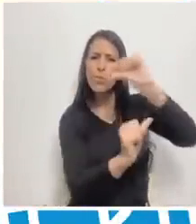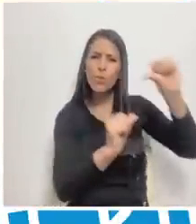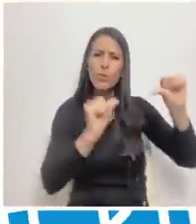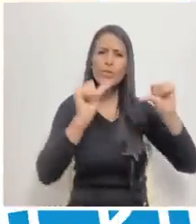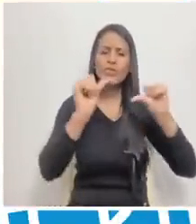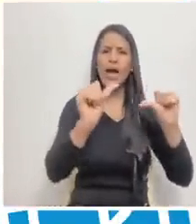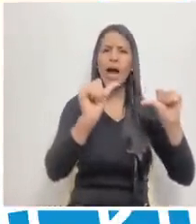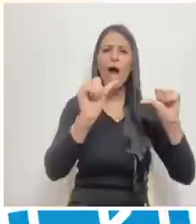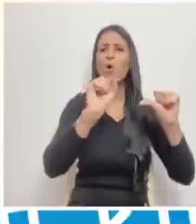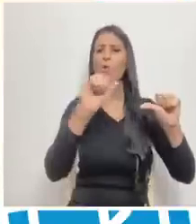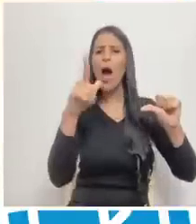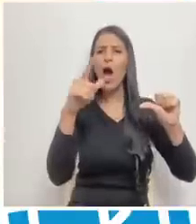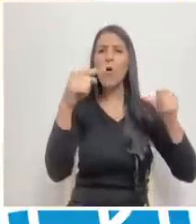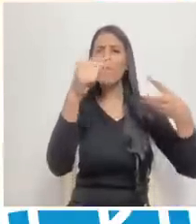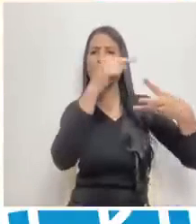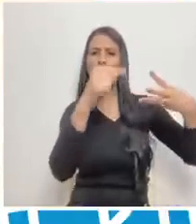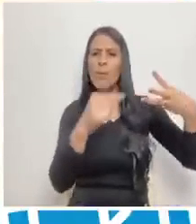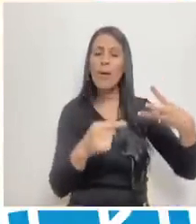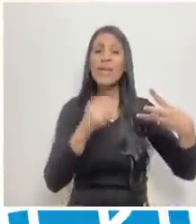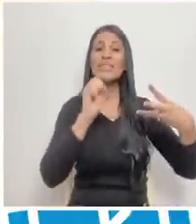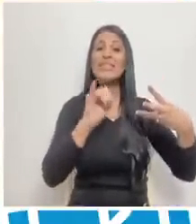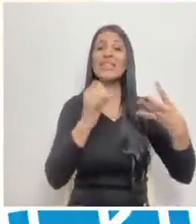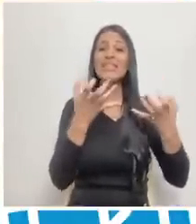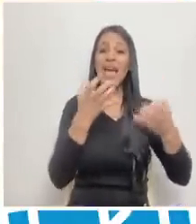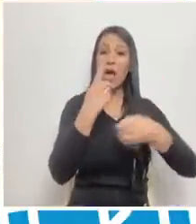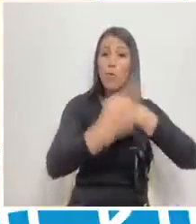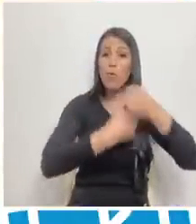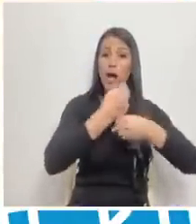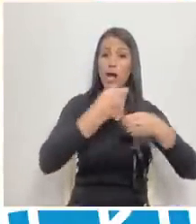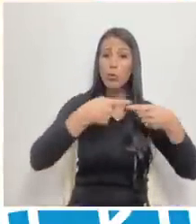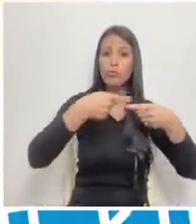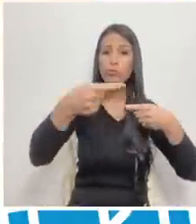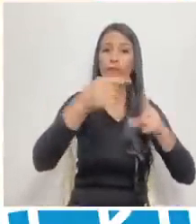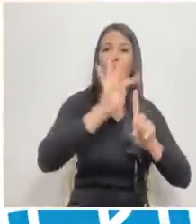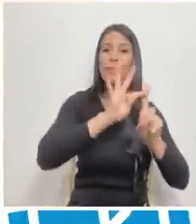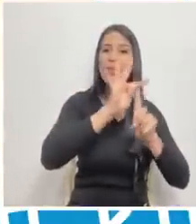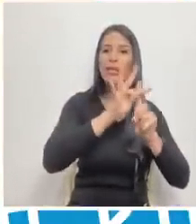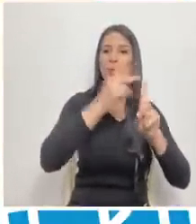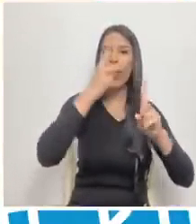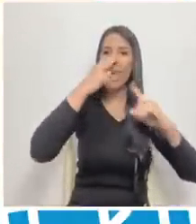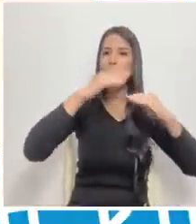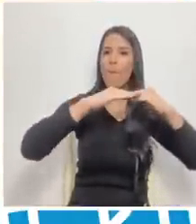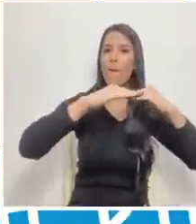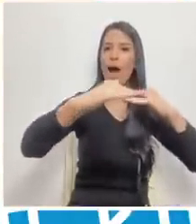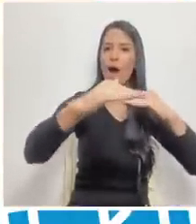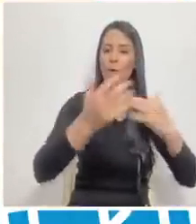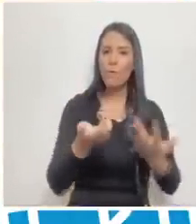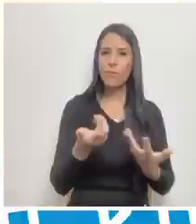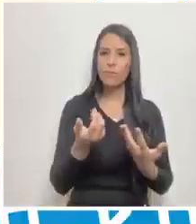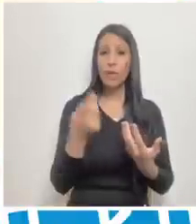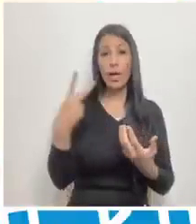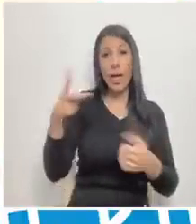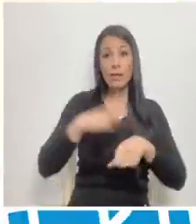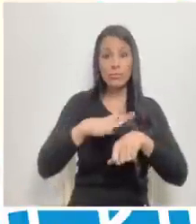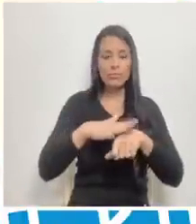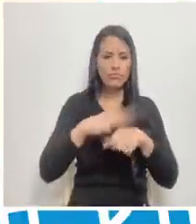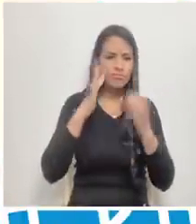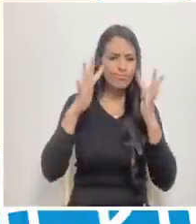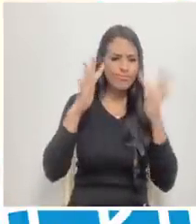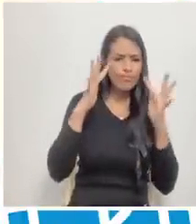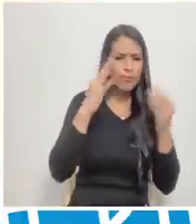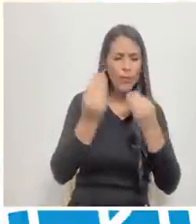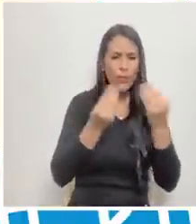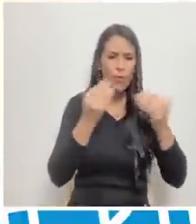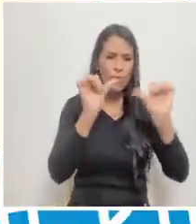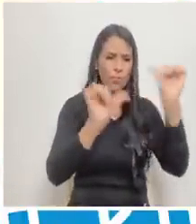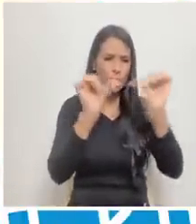uma temperatura constante durante o ano? Por exemplo, então ele mexeria em parâmetros, chegaria a uma conclusão. Isto é possível,